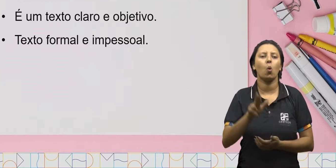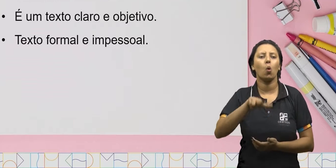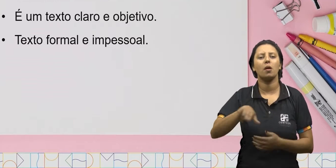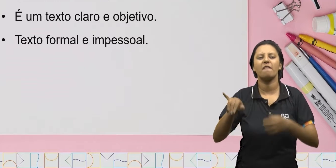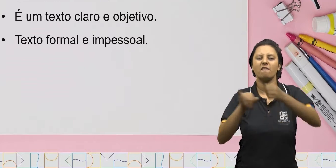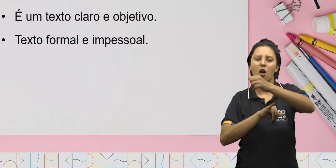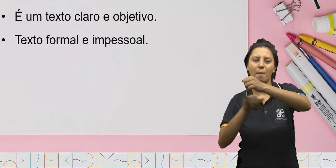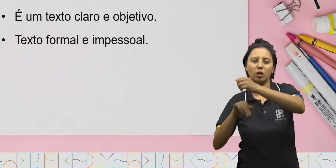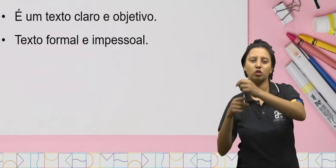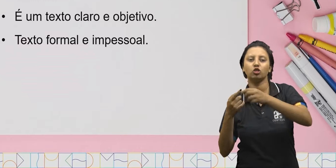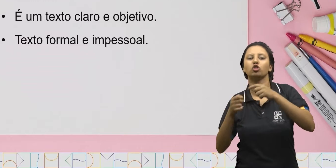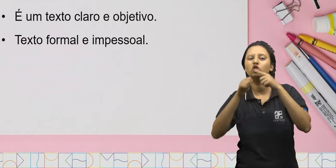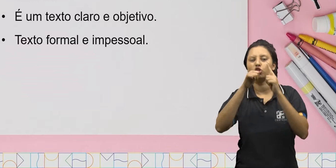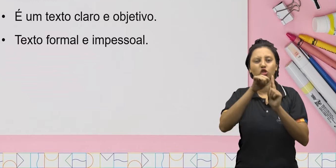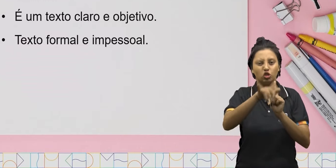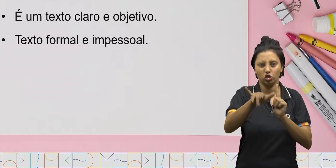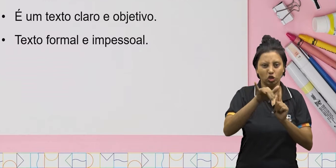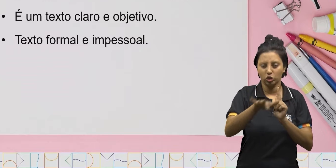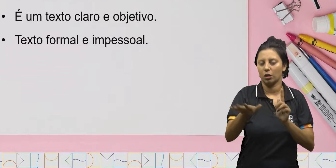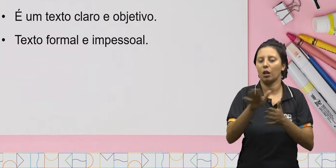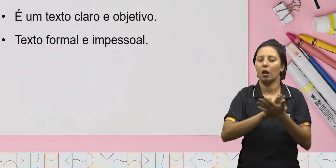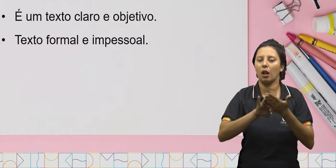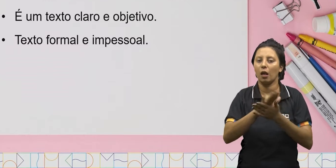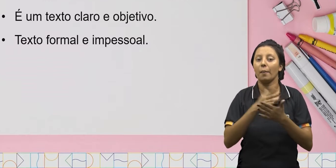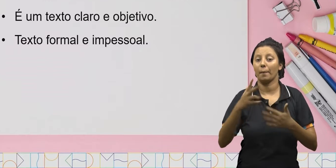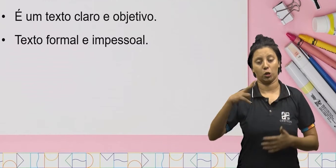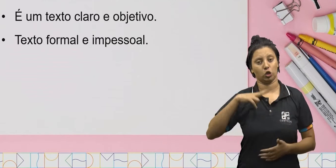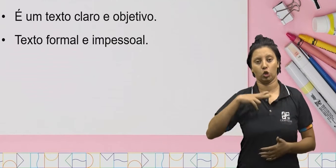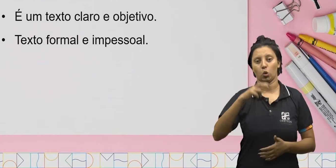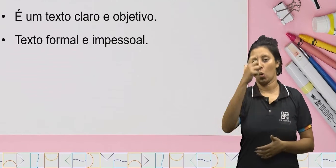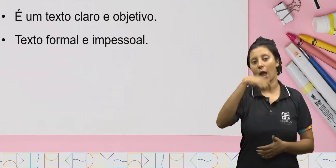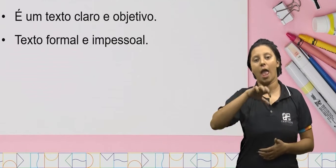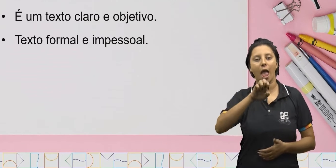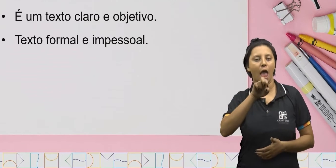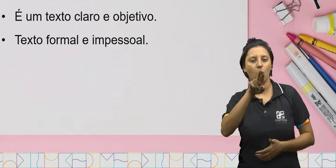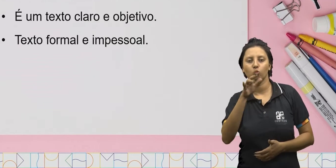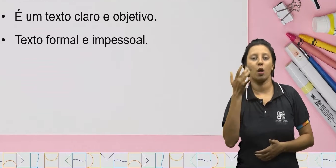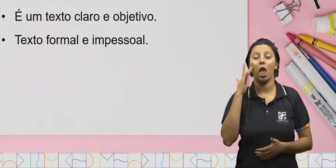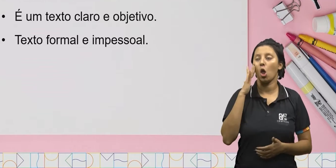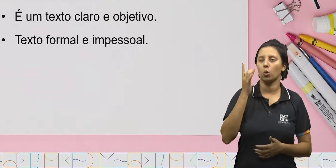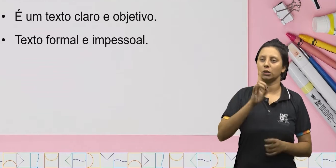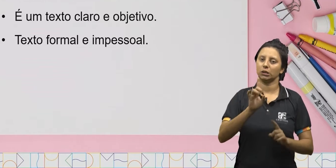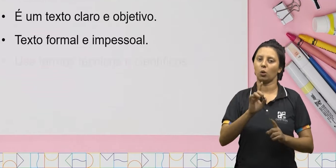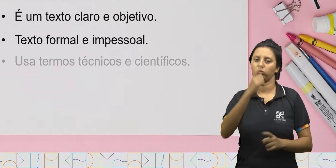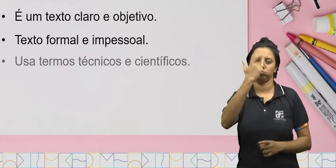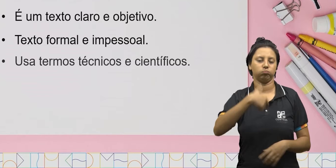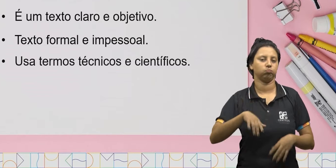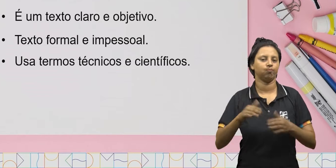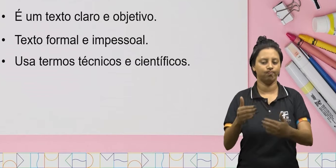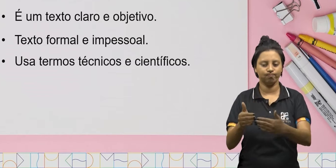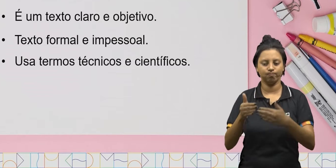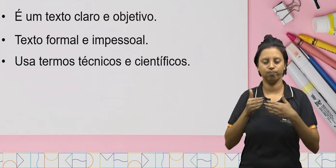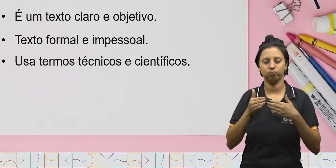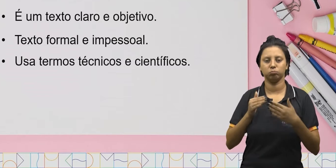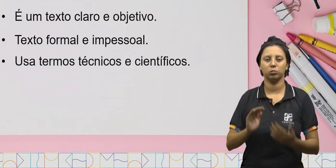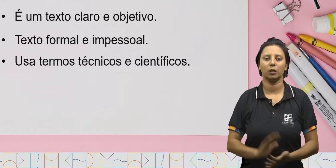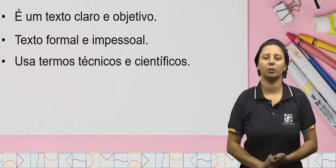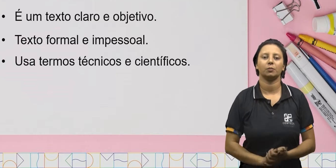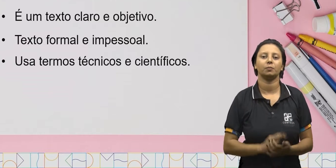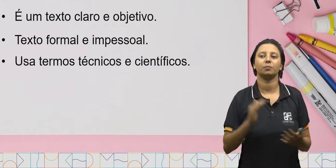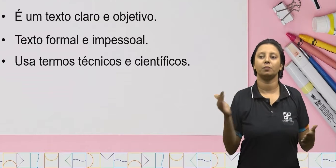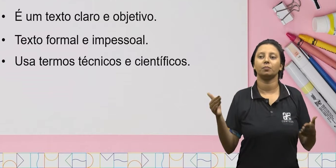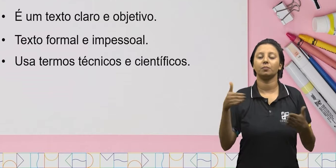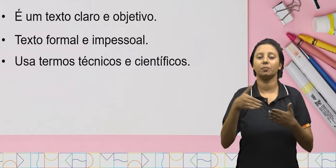como gírias, e impessoal porque não se utilizam termos como eu acho, eu aprendi. E por